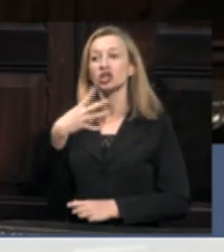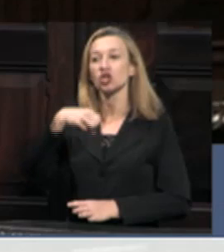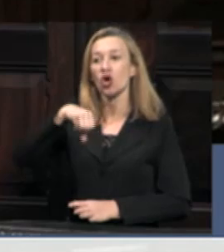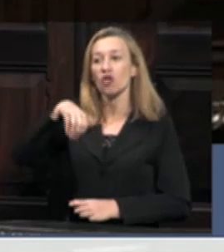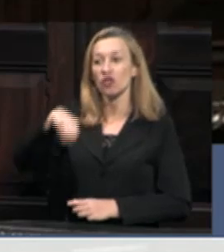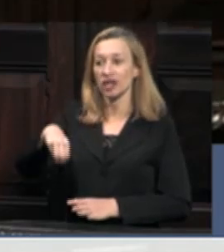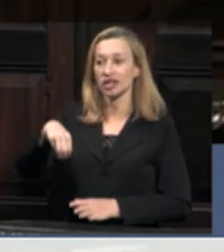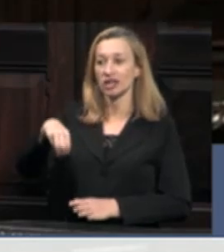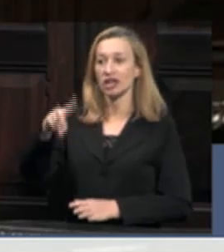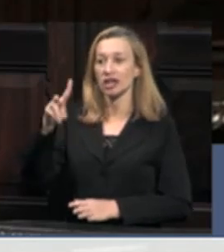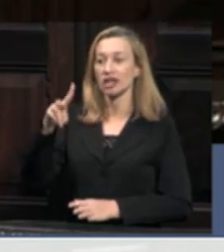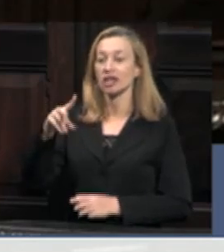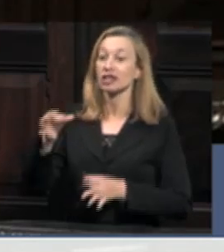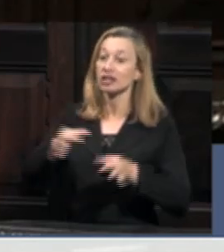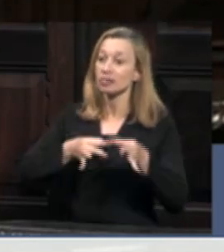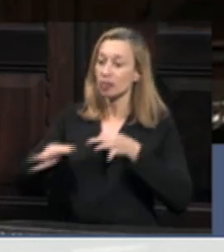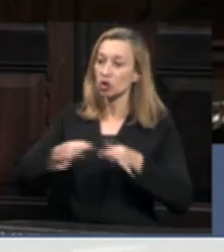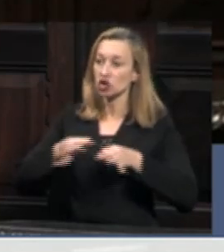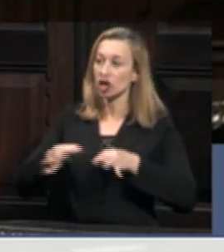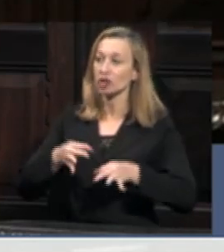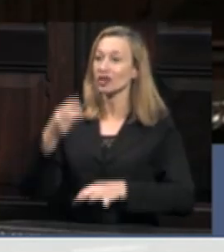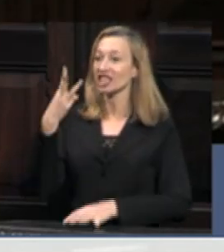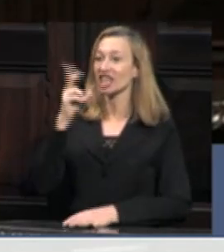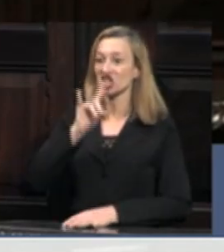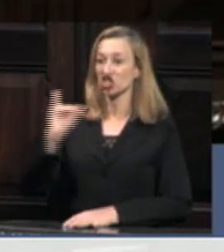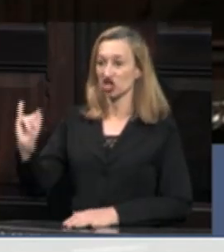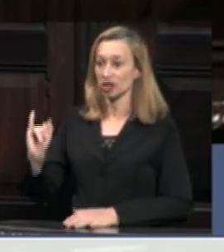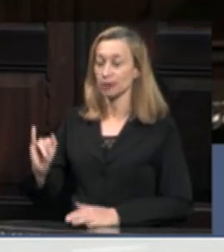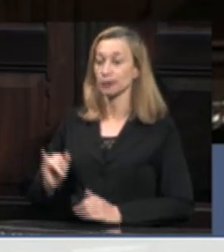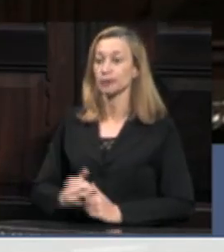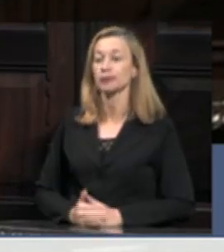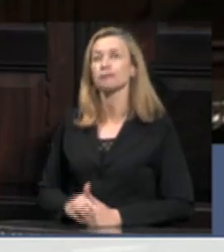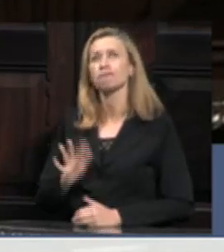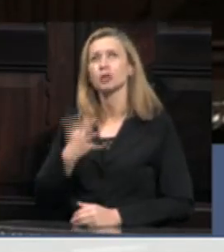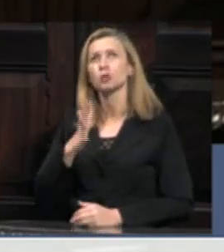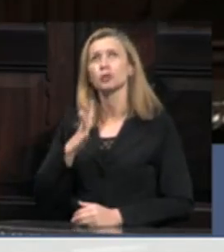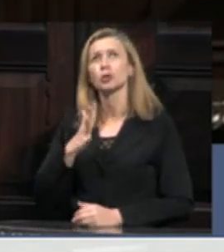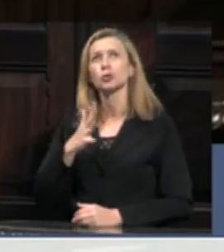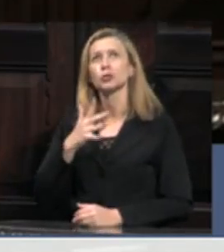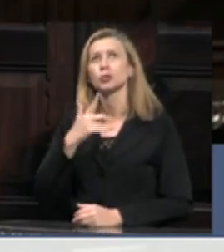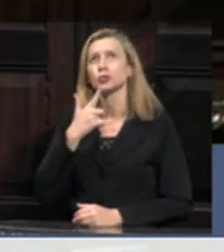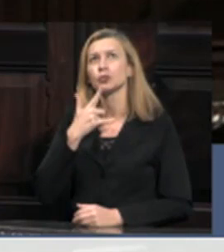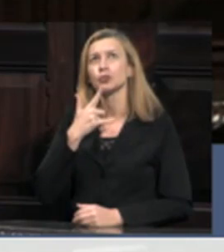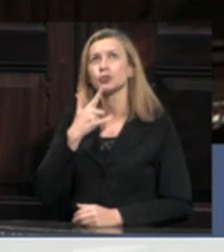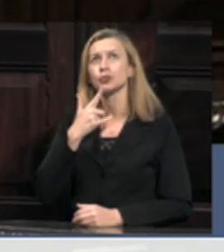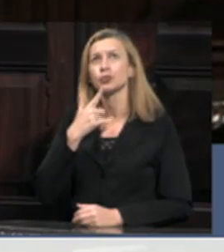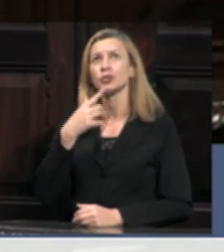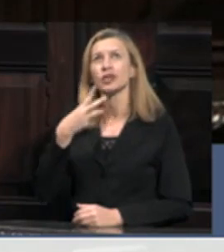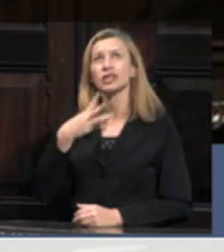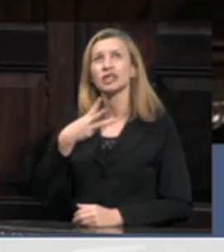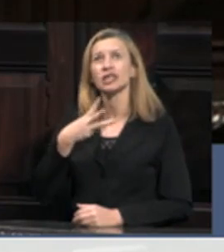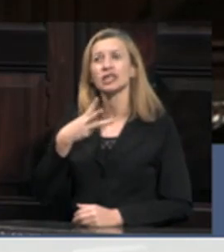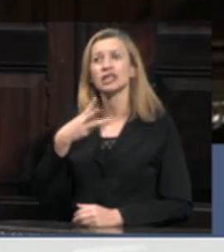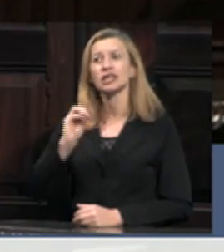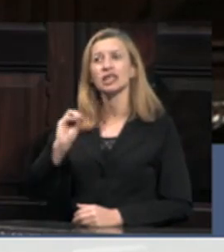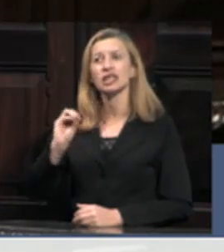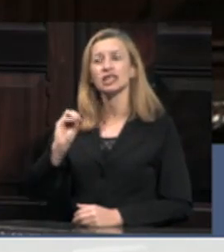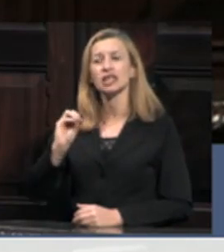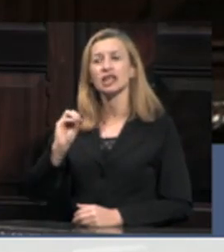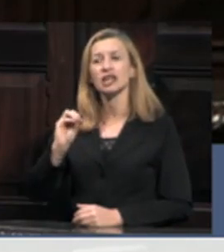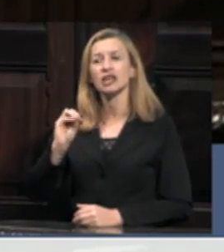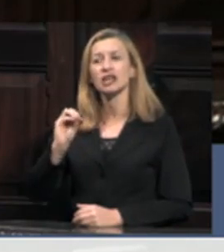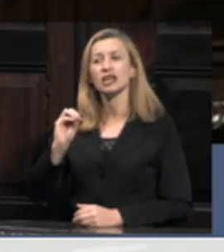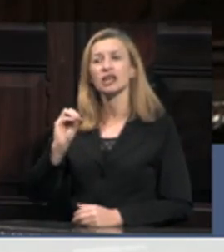vetos em 3 dias dá uma média de 30 vetos por